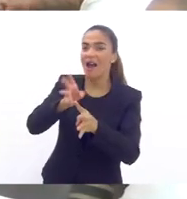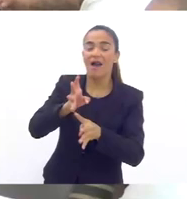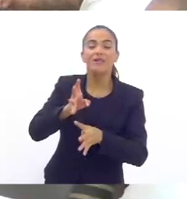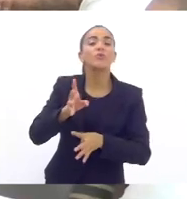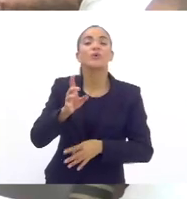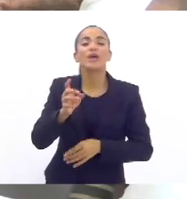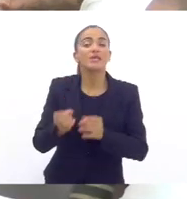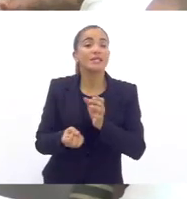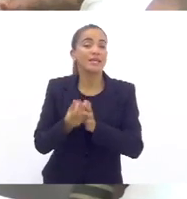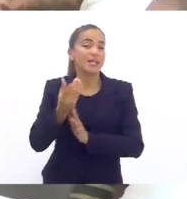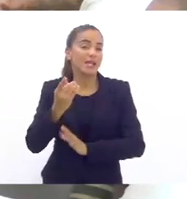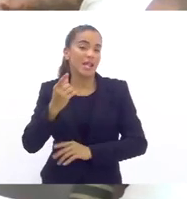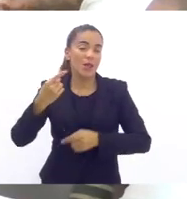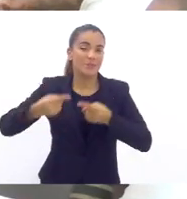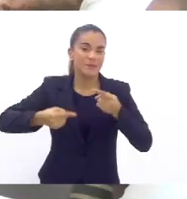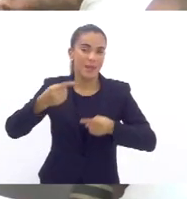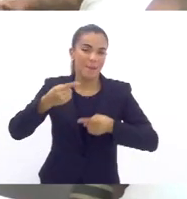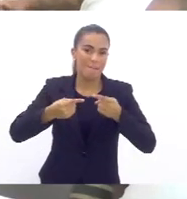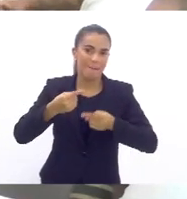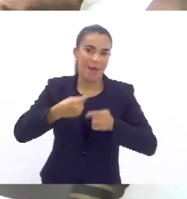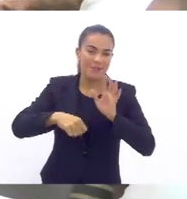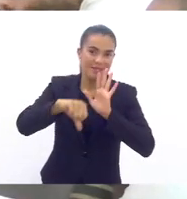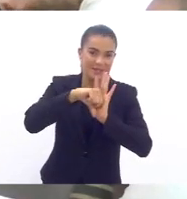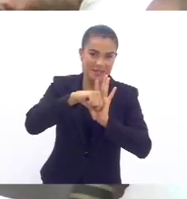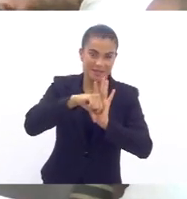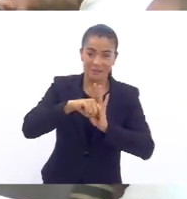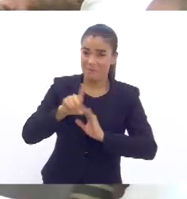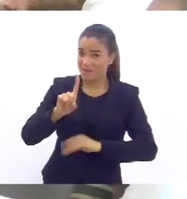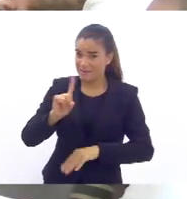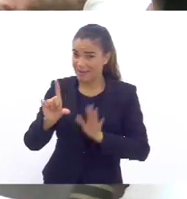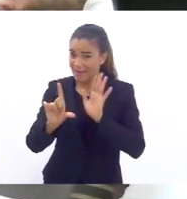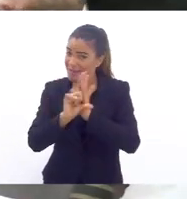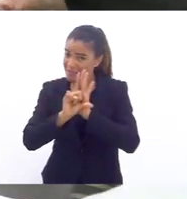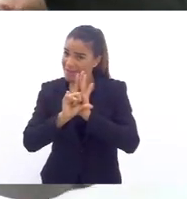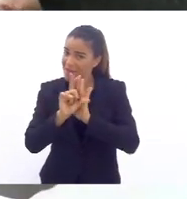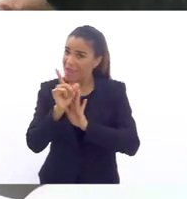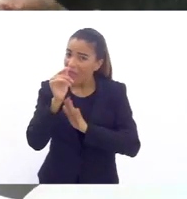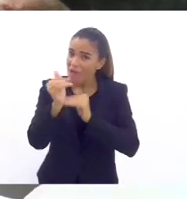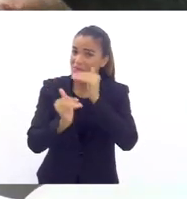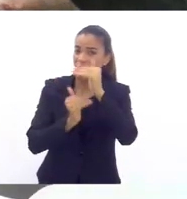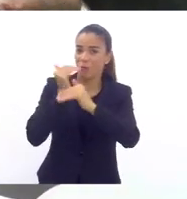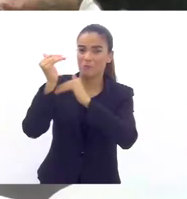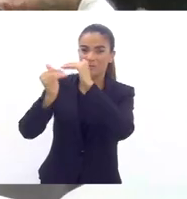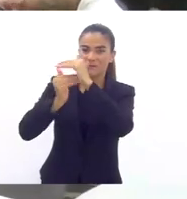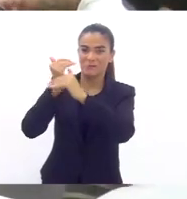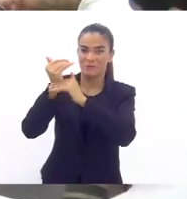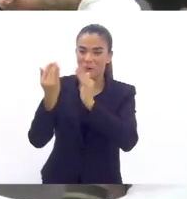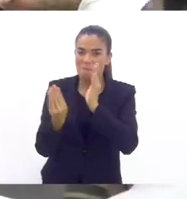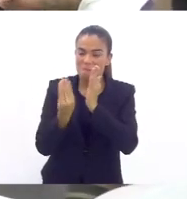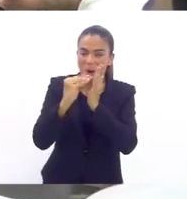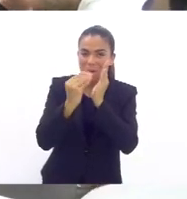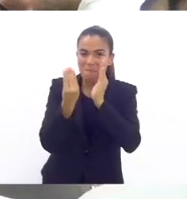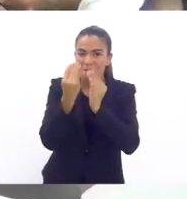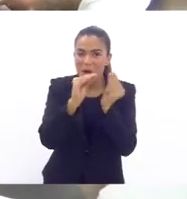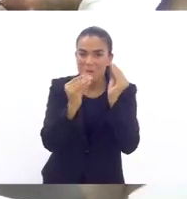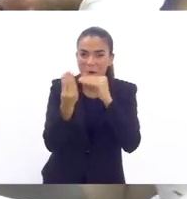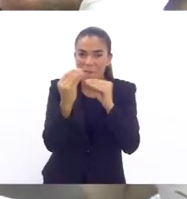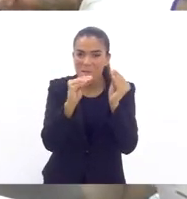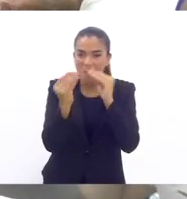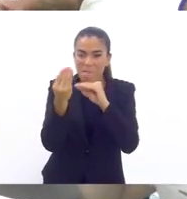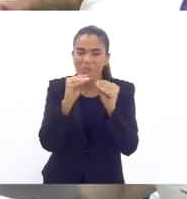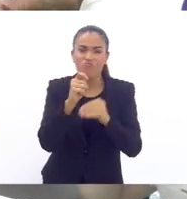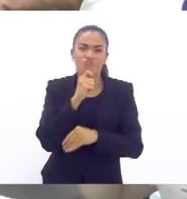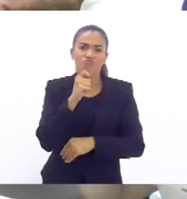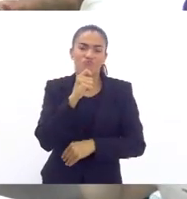por fora da lei quando na verdade a lei é algo móvel é algo a ser construída é algo ser debatido não existe lei é